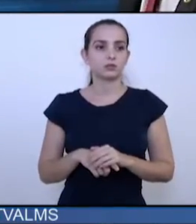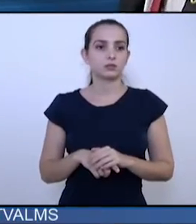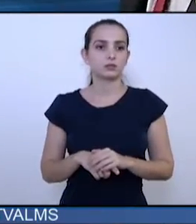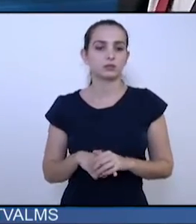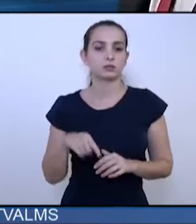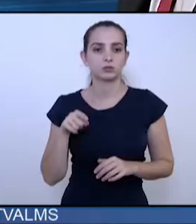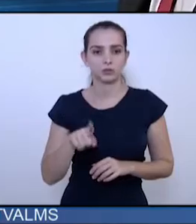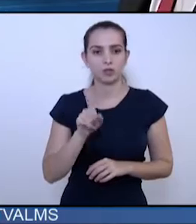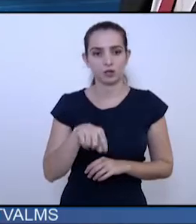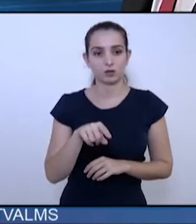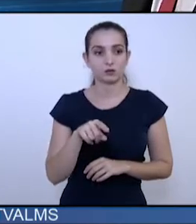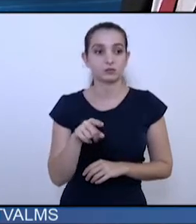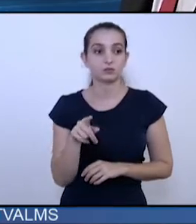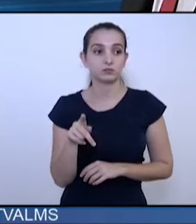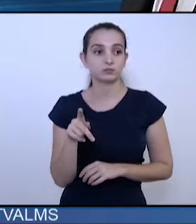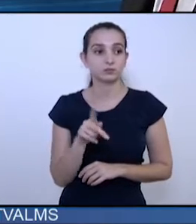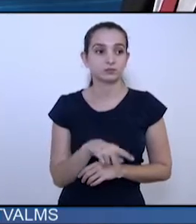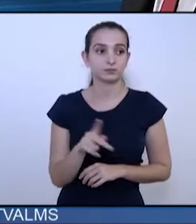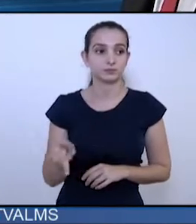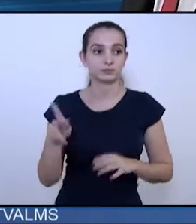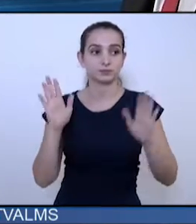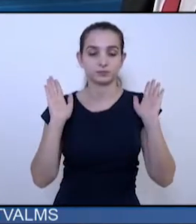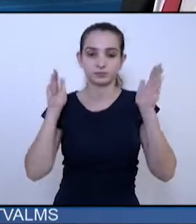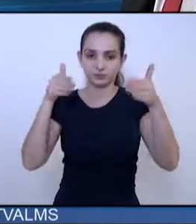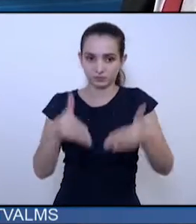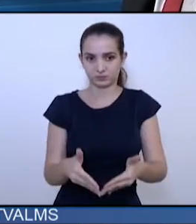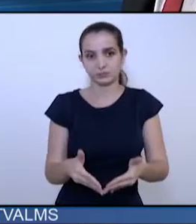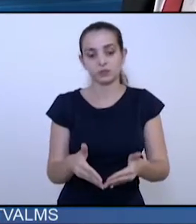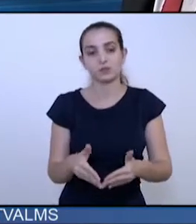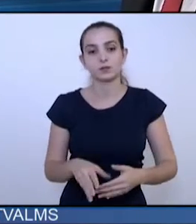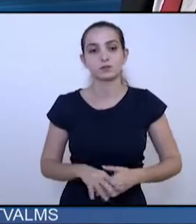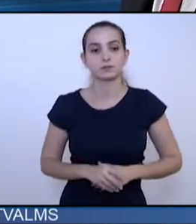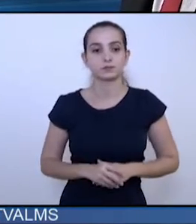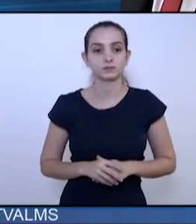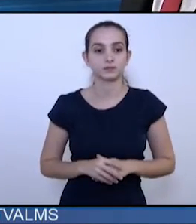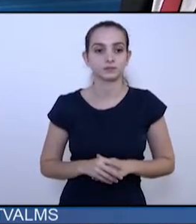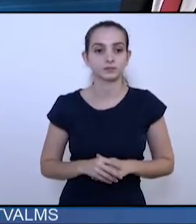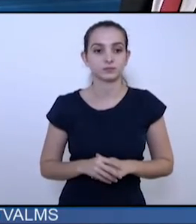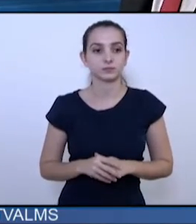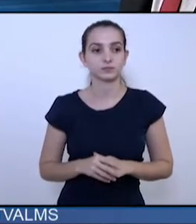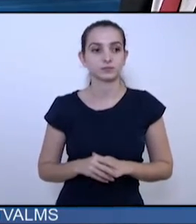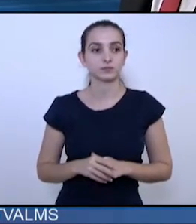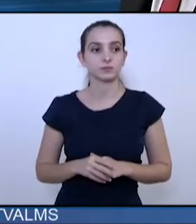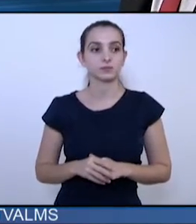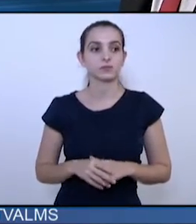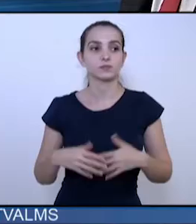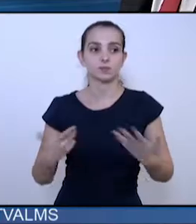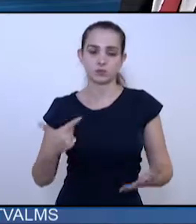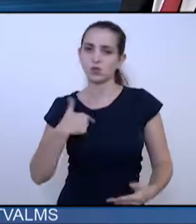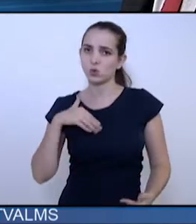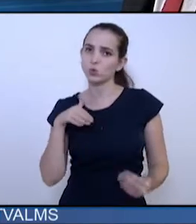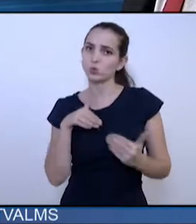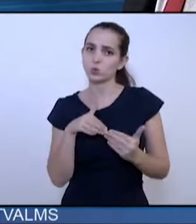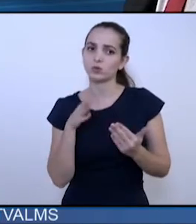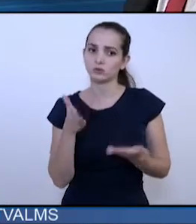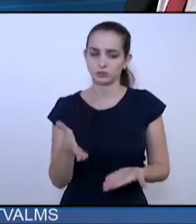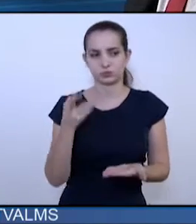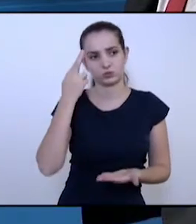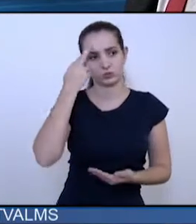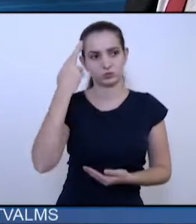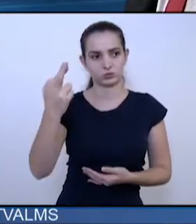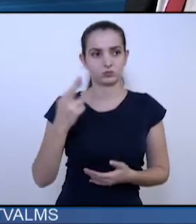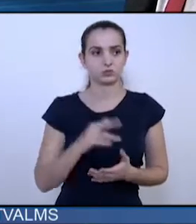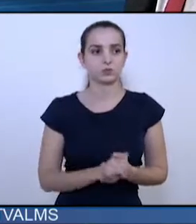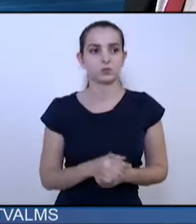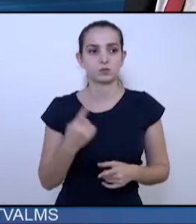de matéria específica, evidentemente, mas tem conhecimento. E eu concordo com o senhor. Concordo com Vossa Excelência, até